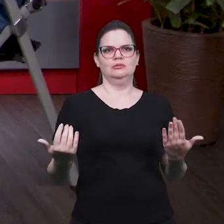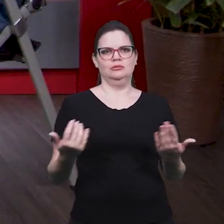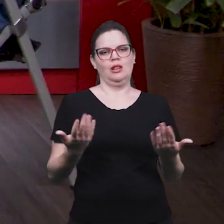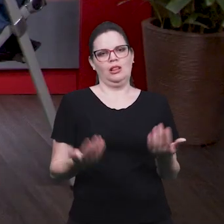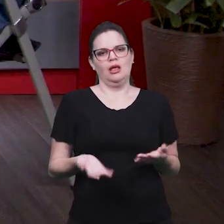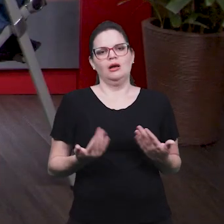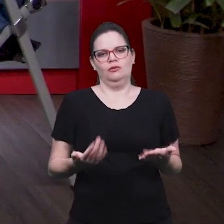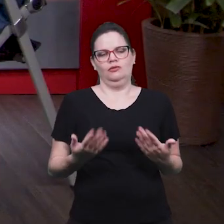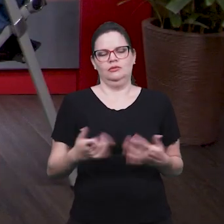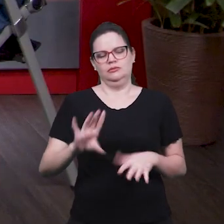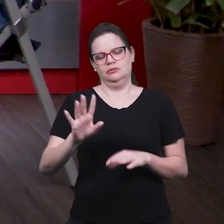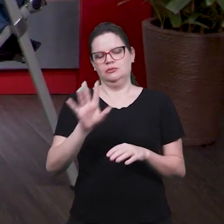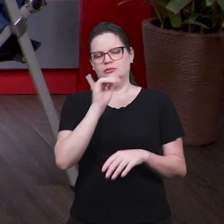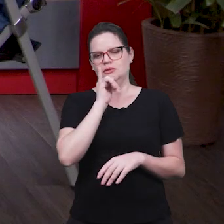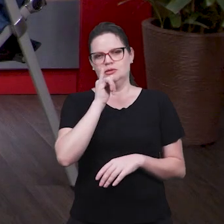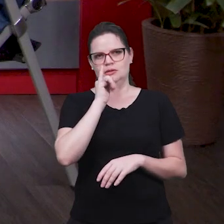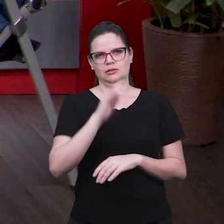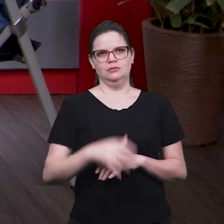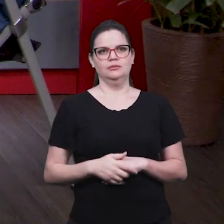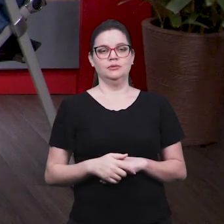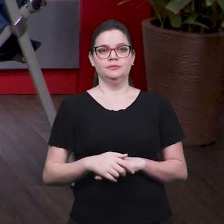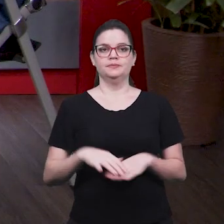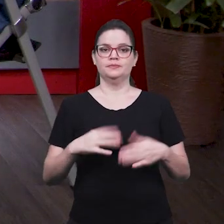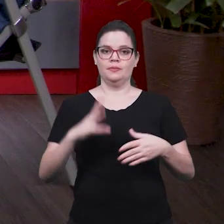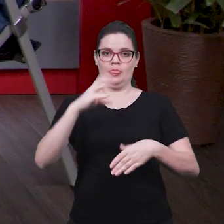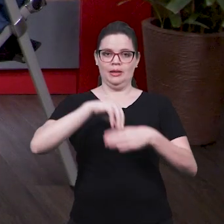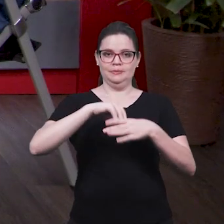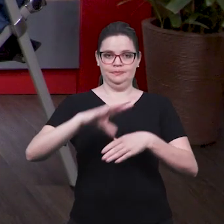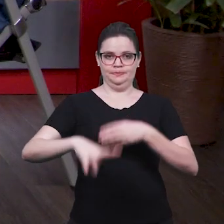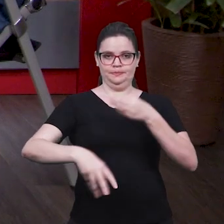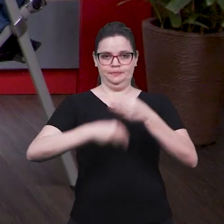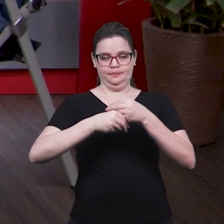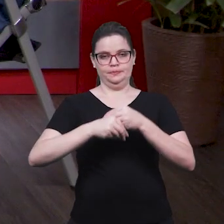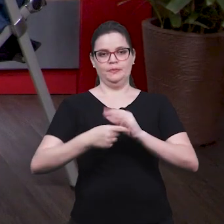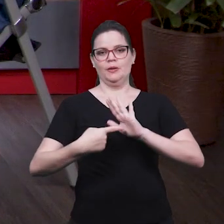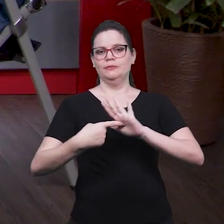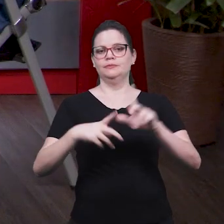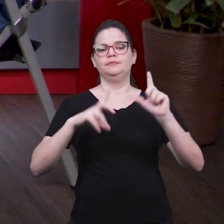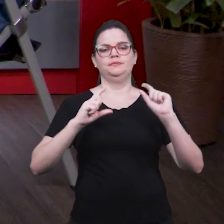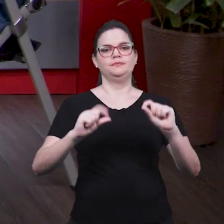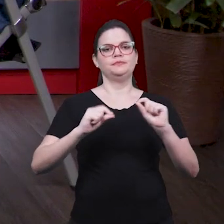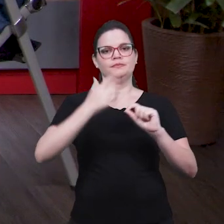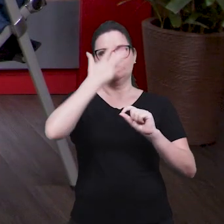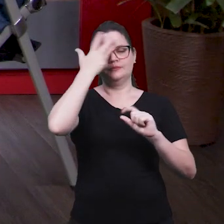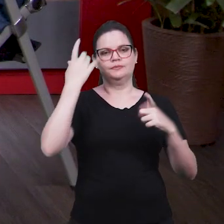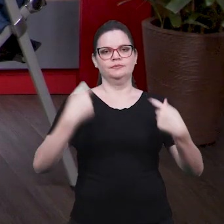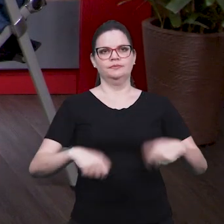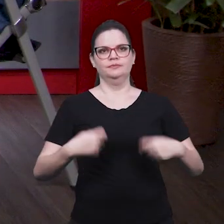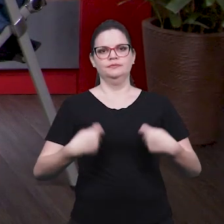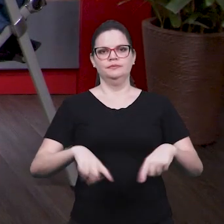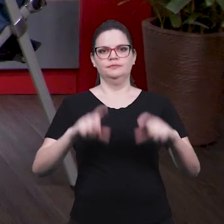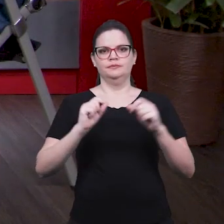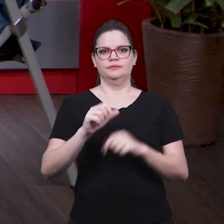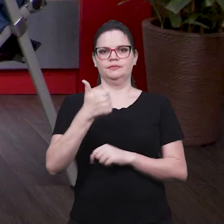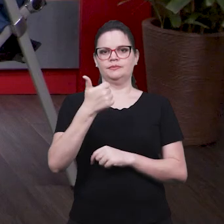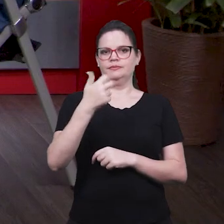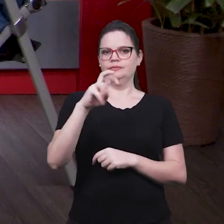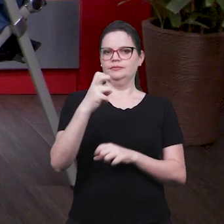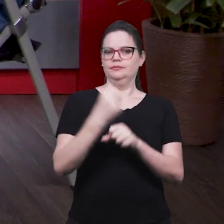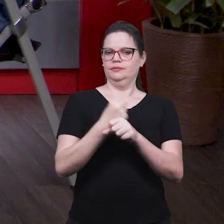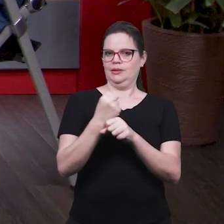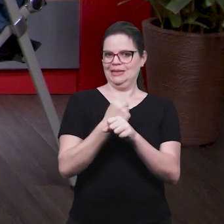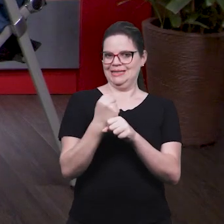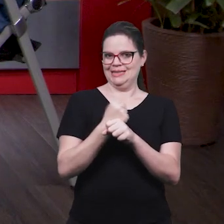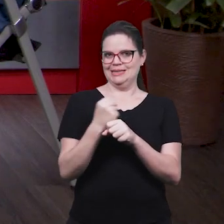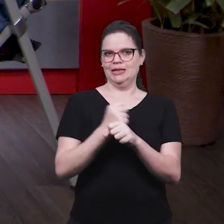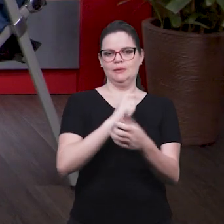esses, só os exemplos, né? Então, na emenda ele traz o seguinte, que a pessoa tem que ter no mínimo 15